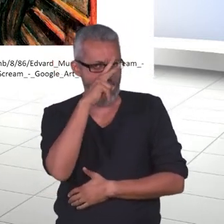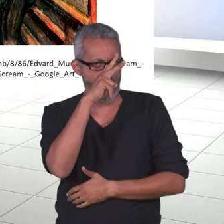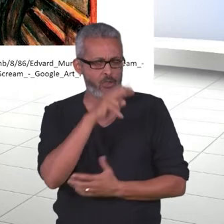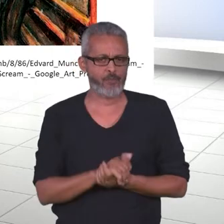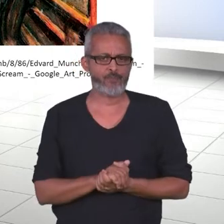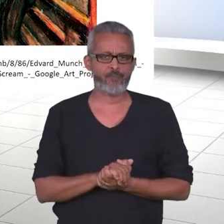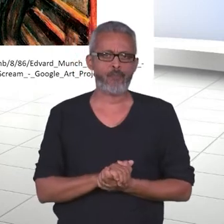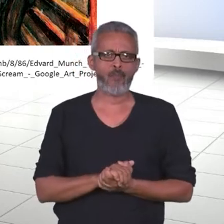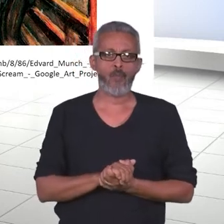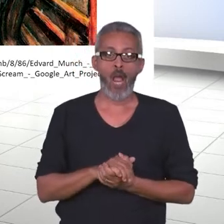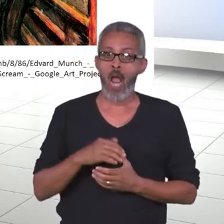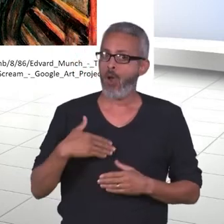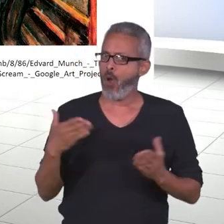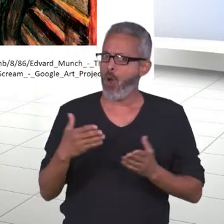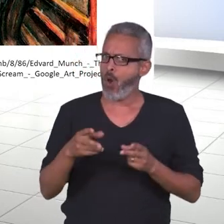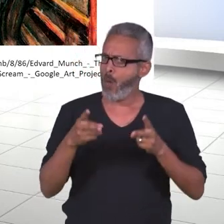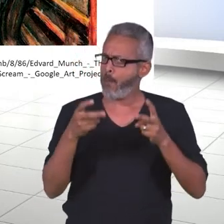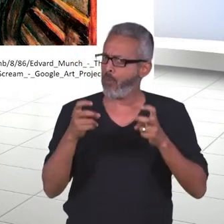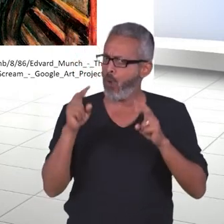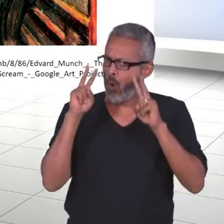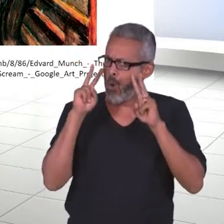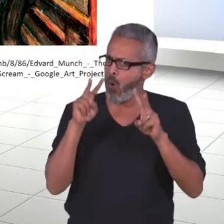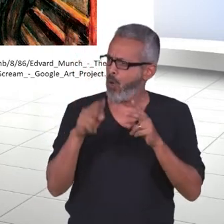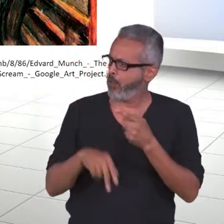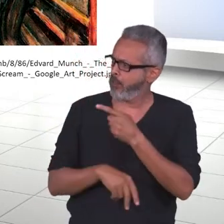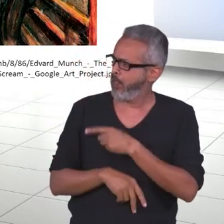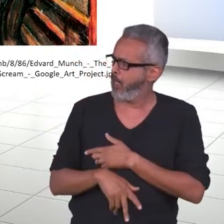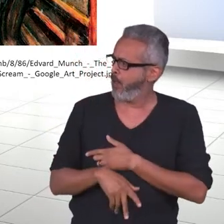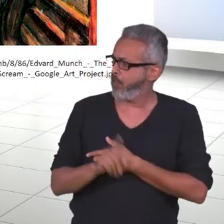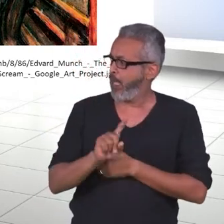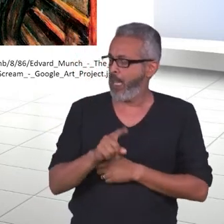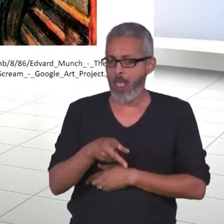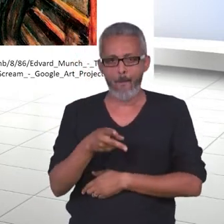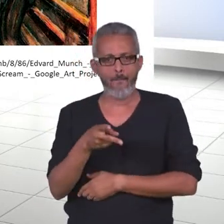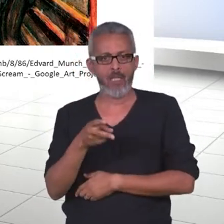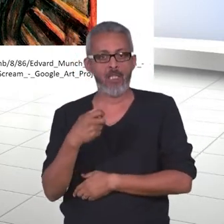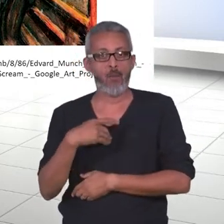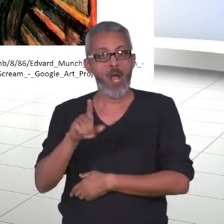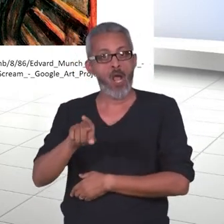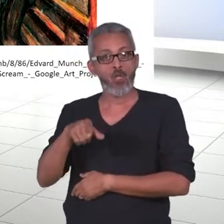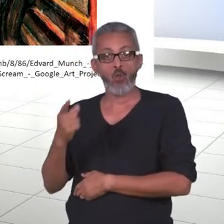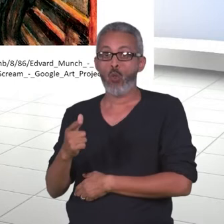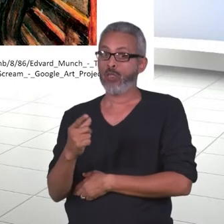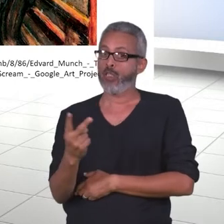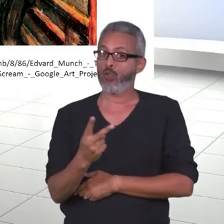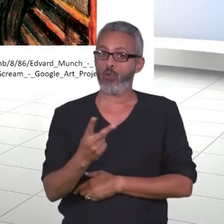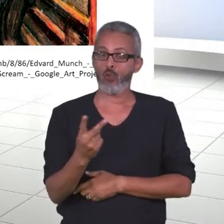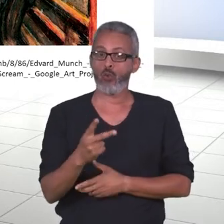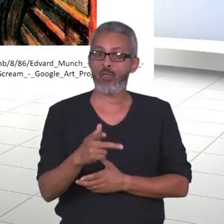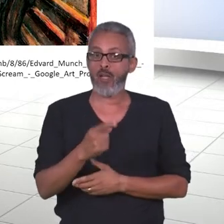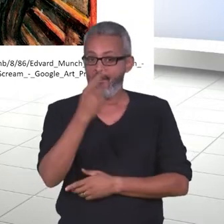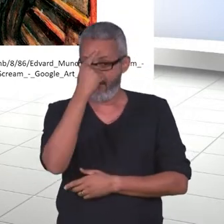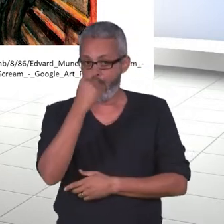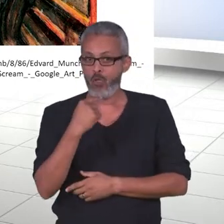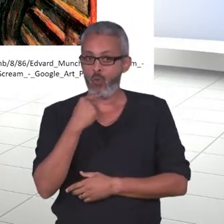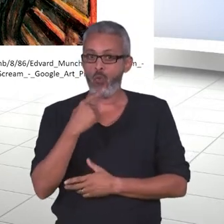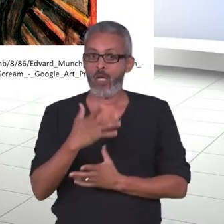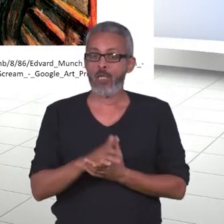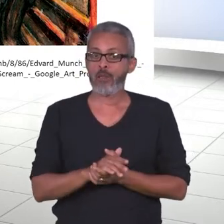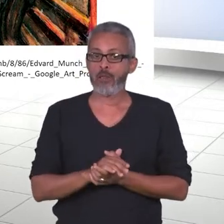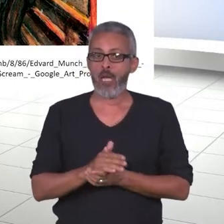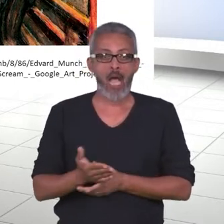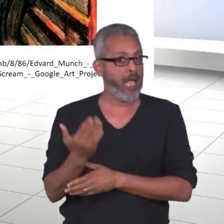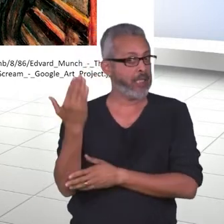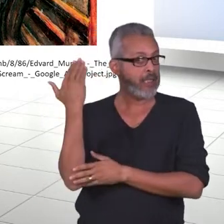fortes. Agora, observem que isso não é percebido pelas duas outras figuras que vêm